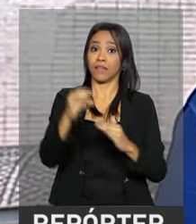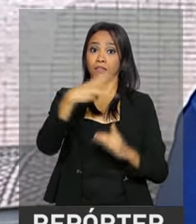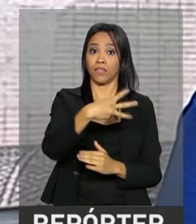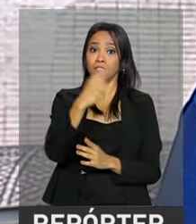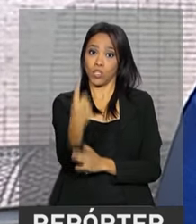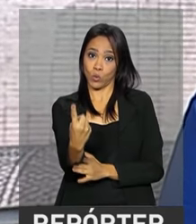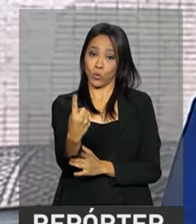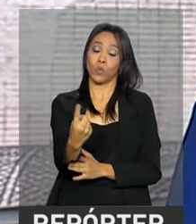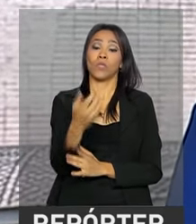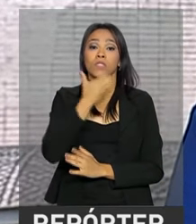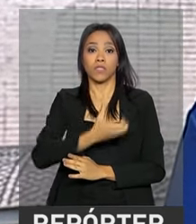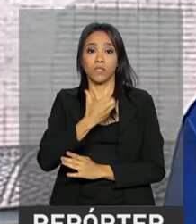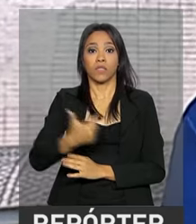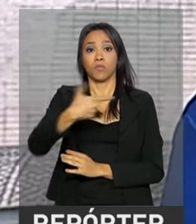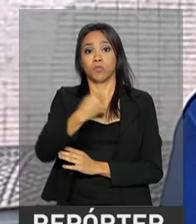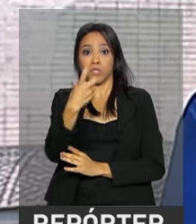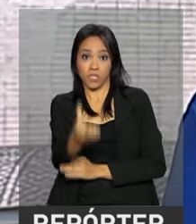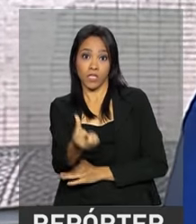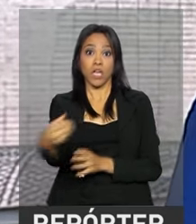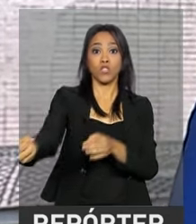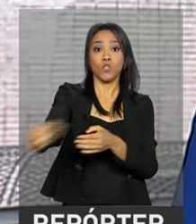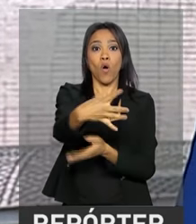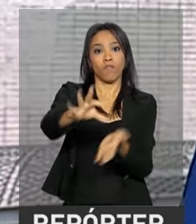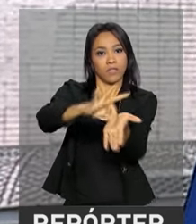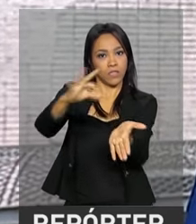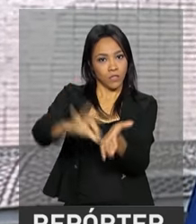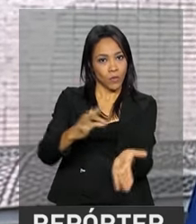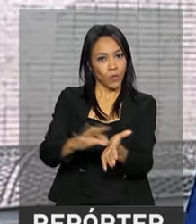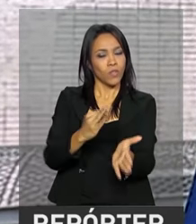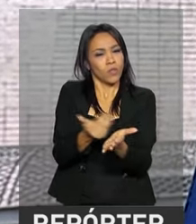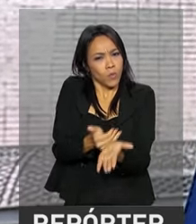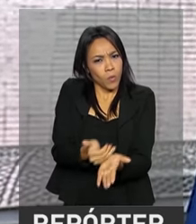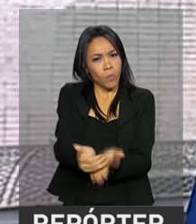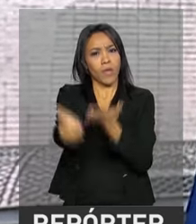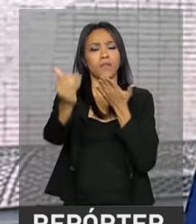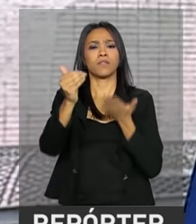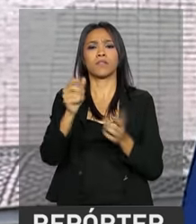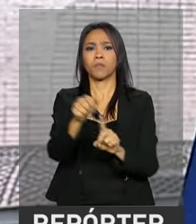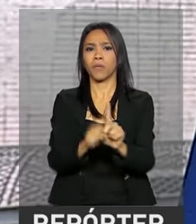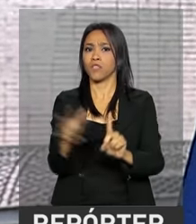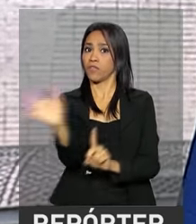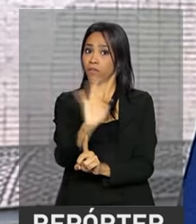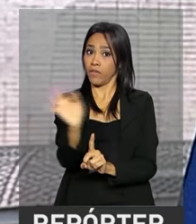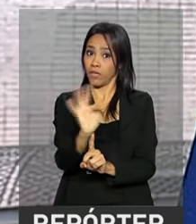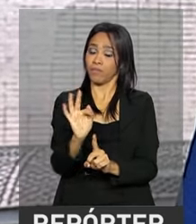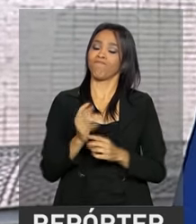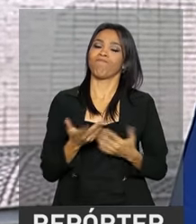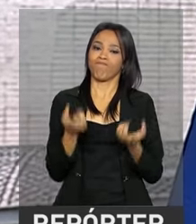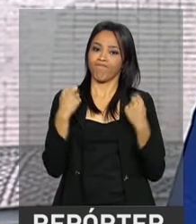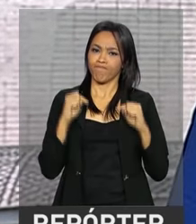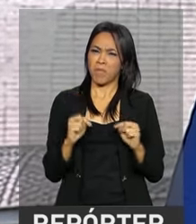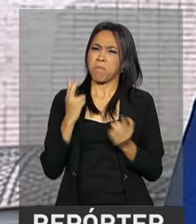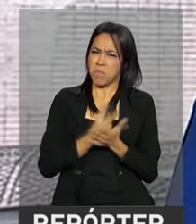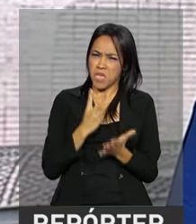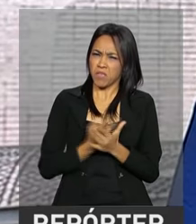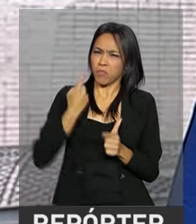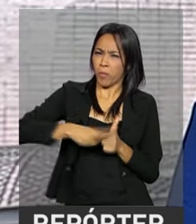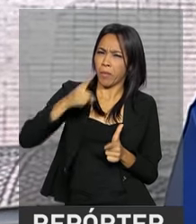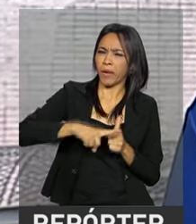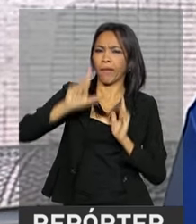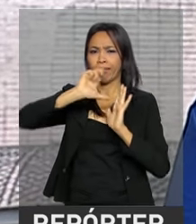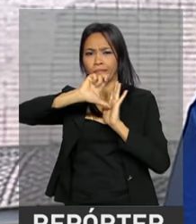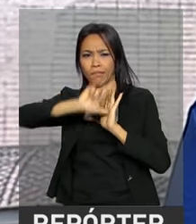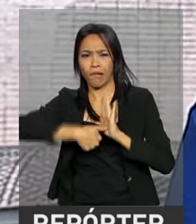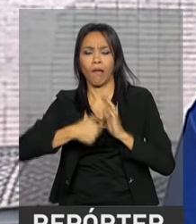2016 as novas inscrições estão previstas para fevereiro e mesmo tendo enfrentado problemas de orçamento e atrasos na